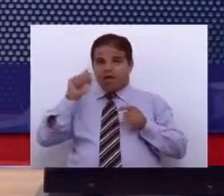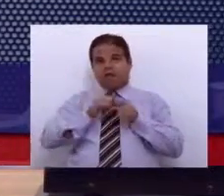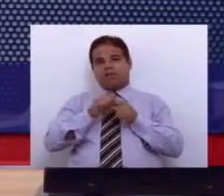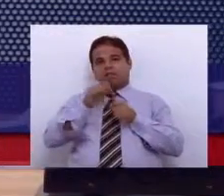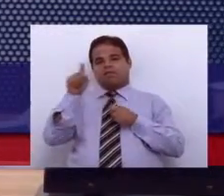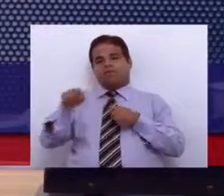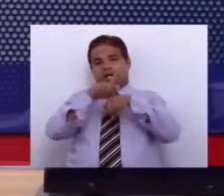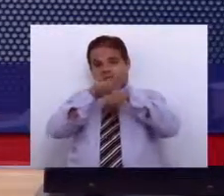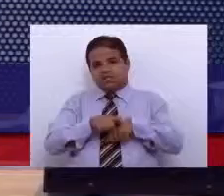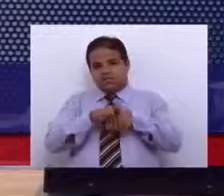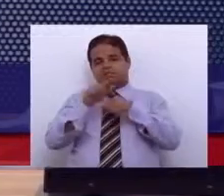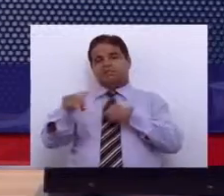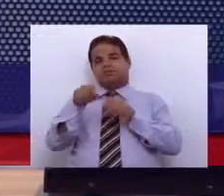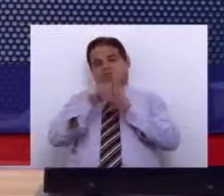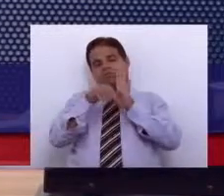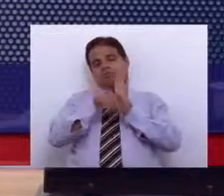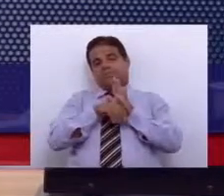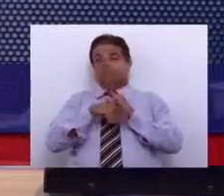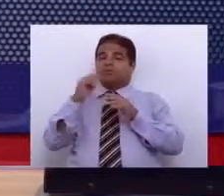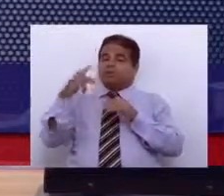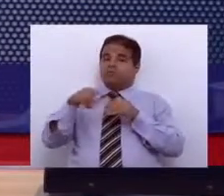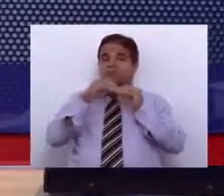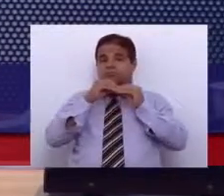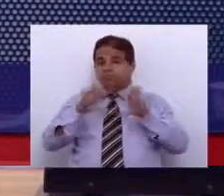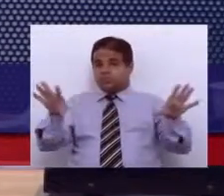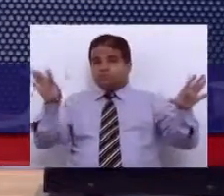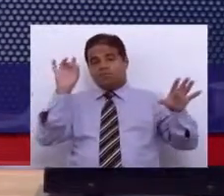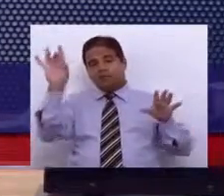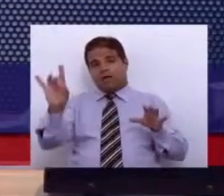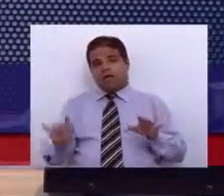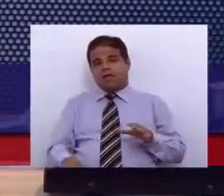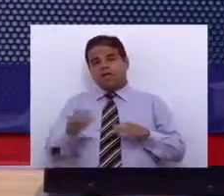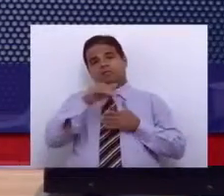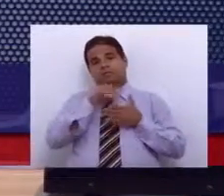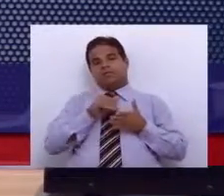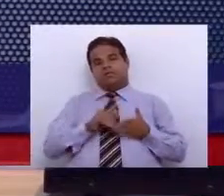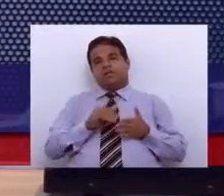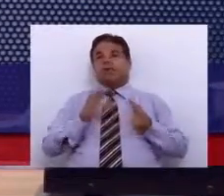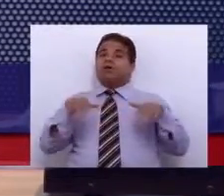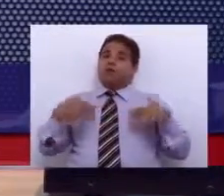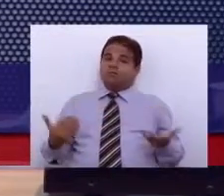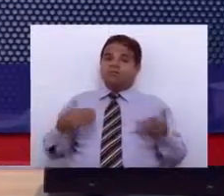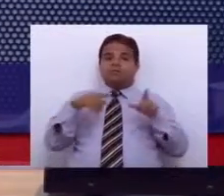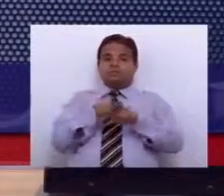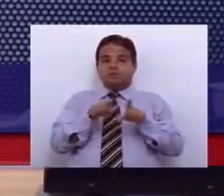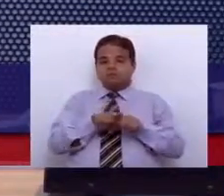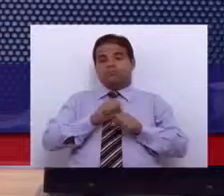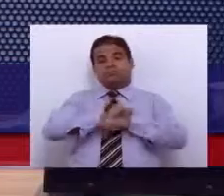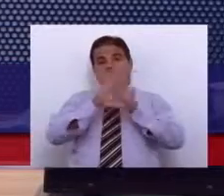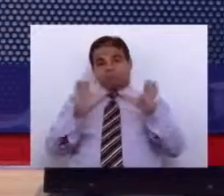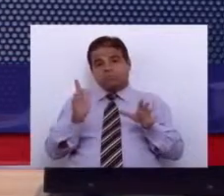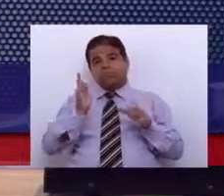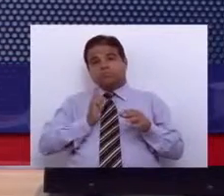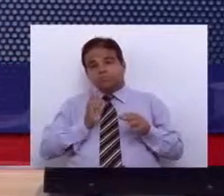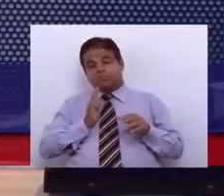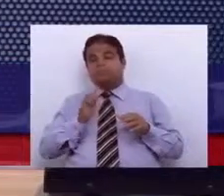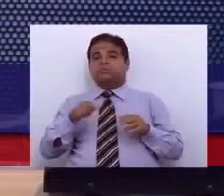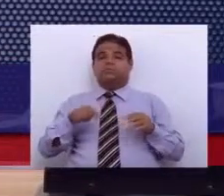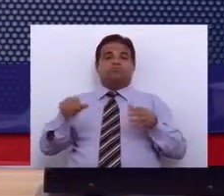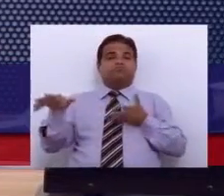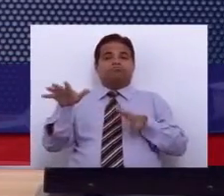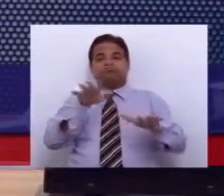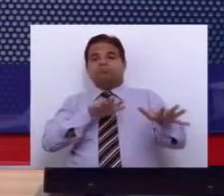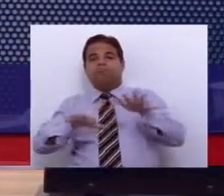a gestão do orçamento e aí na sua distribuição para cada secretaria inclusive inclusive quando houver alguma movimentação